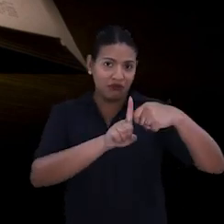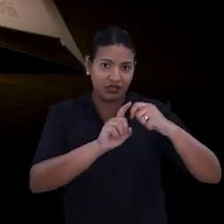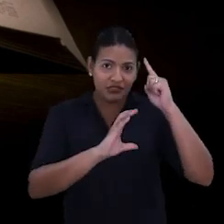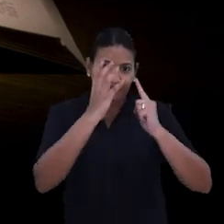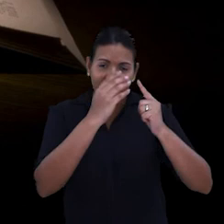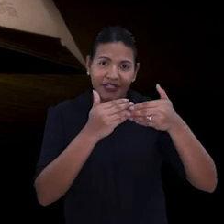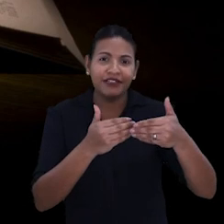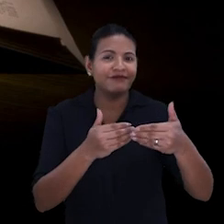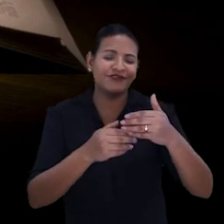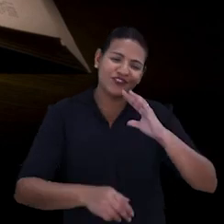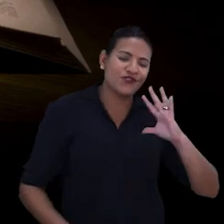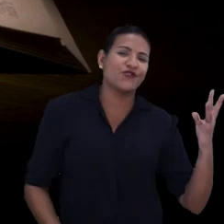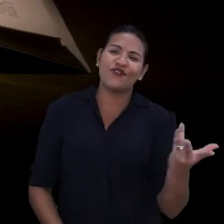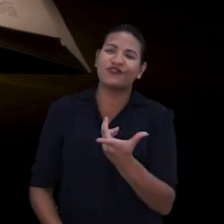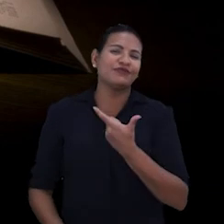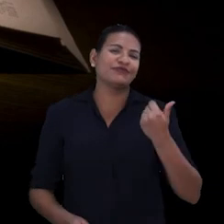qualquer mês.